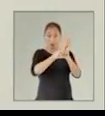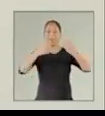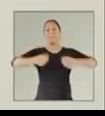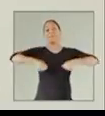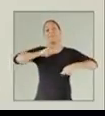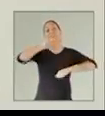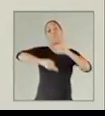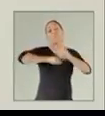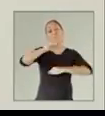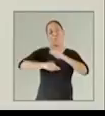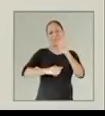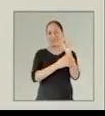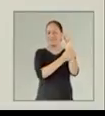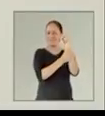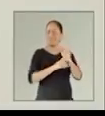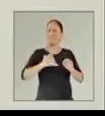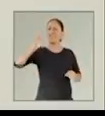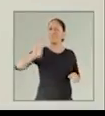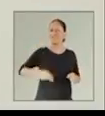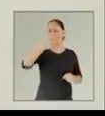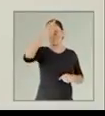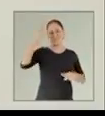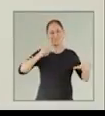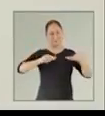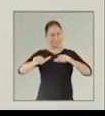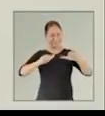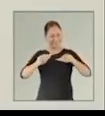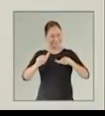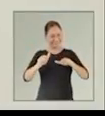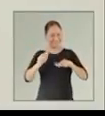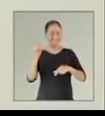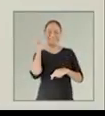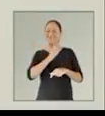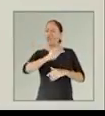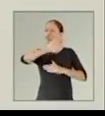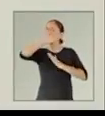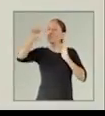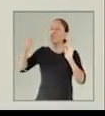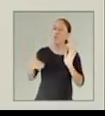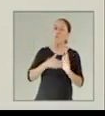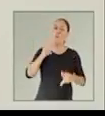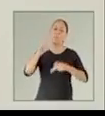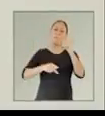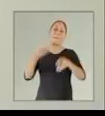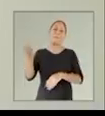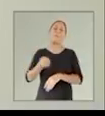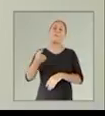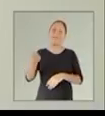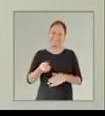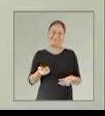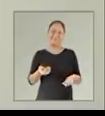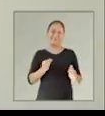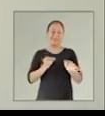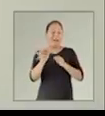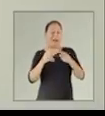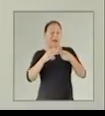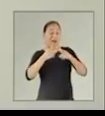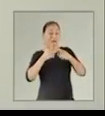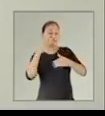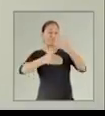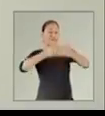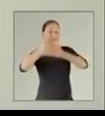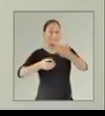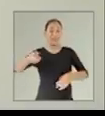mudar, para assegurar os direitos dos trabalhadores e garantir benefícios a toda a população. Isso é ajustar para